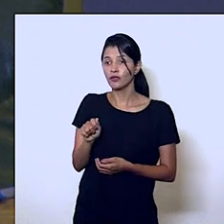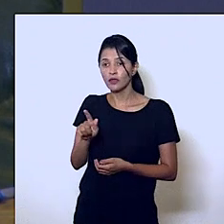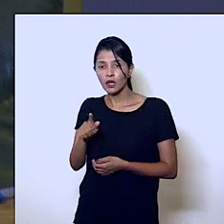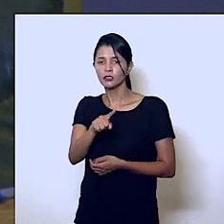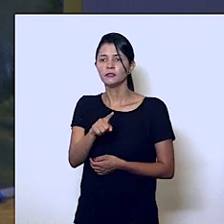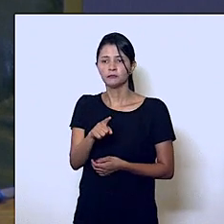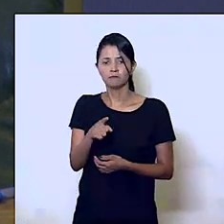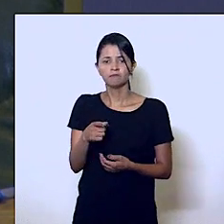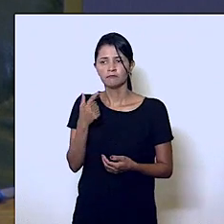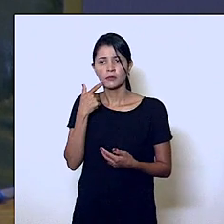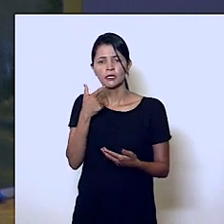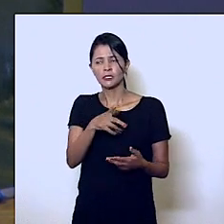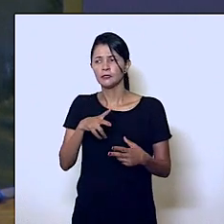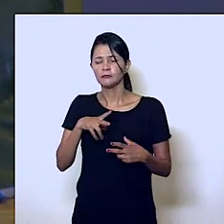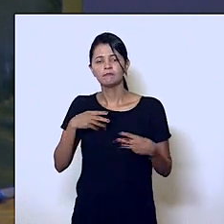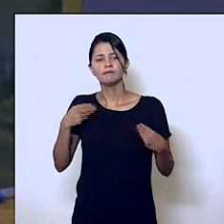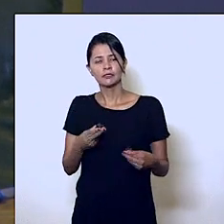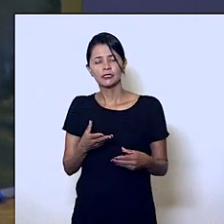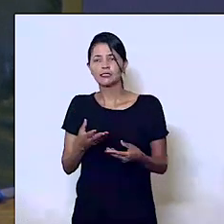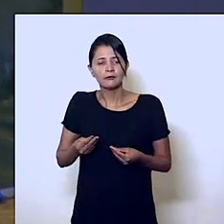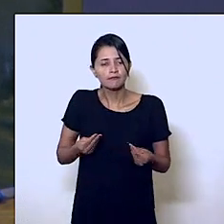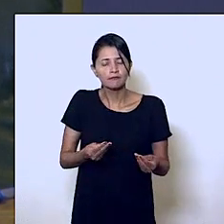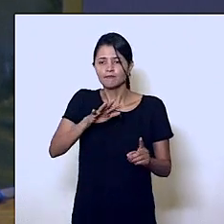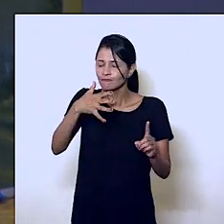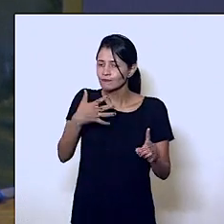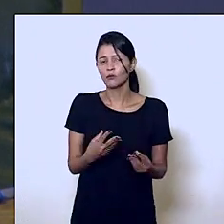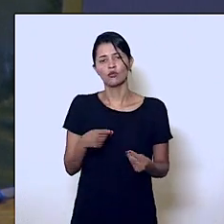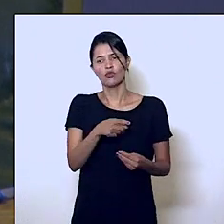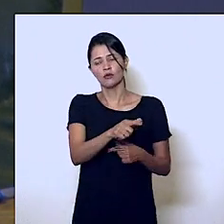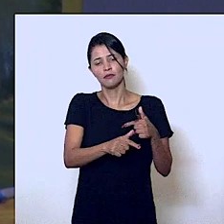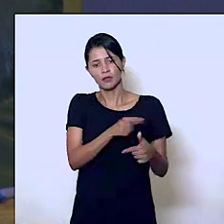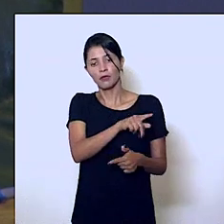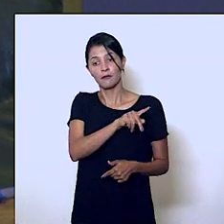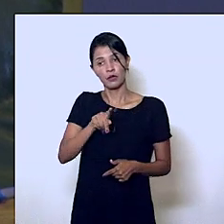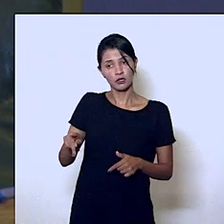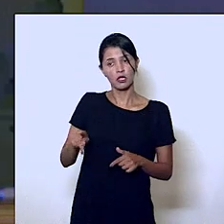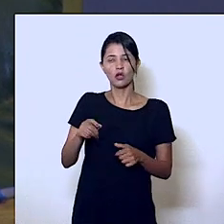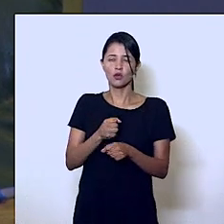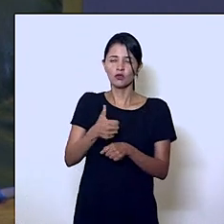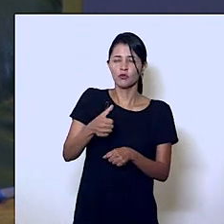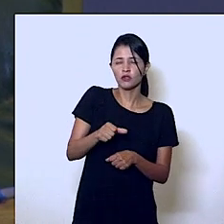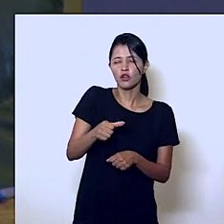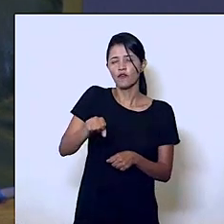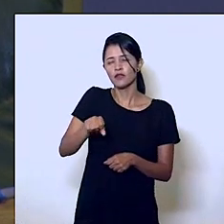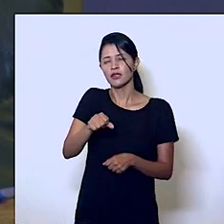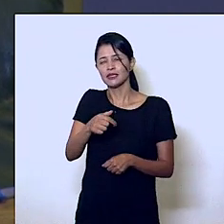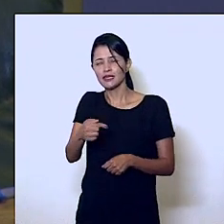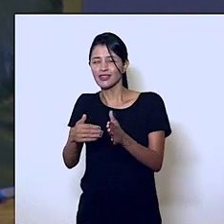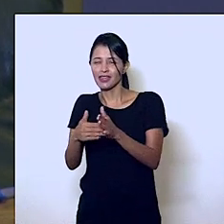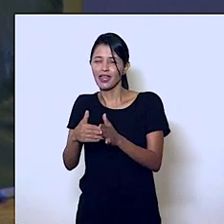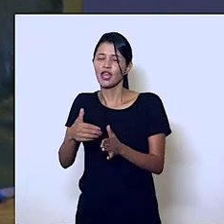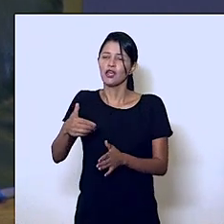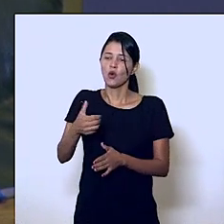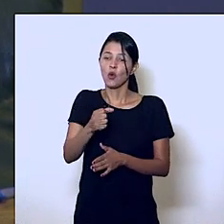que presidiu a fundação no período de 1987 a 92. E, apenas para citar